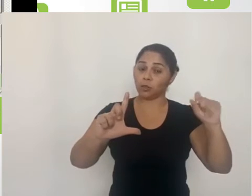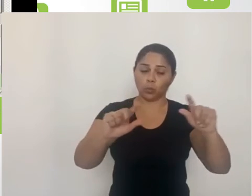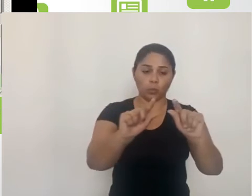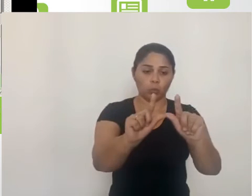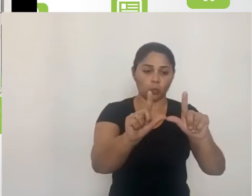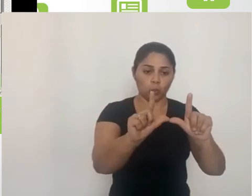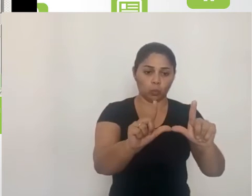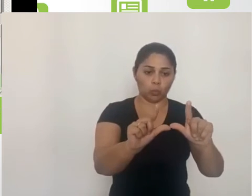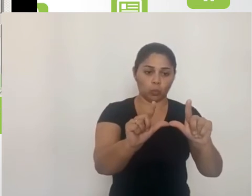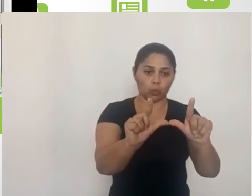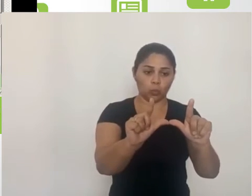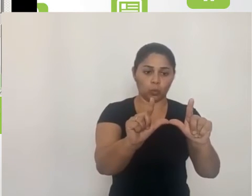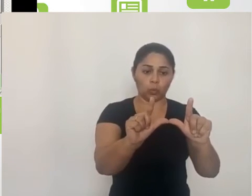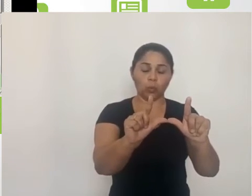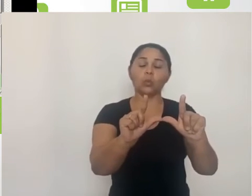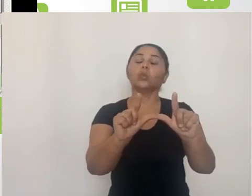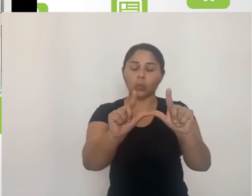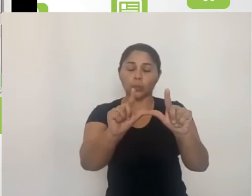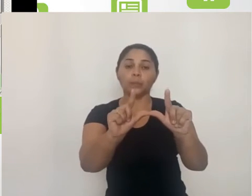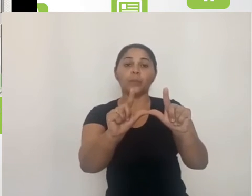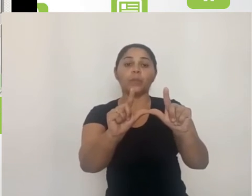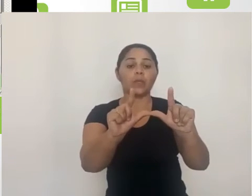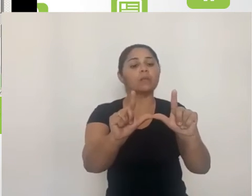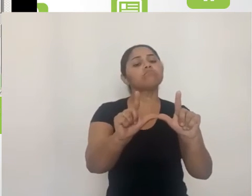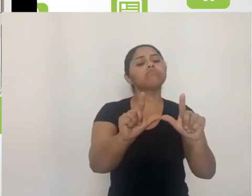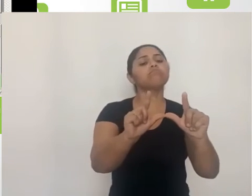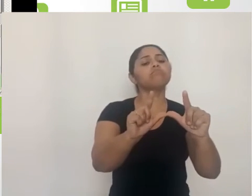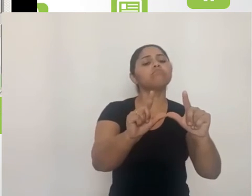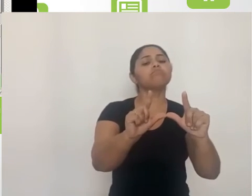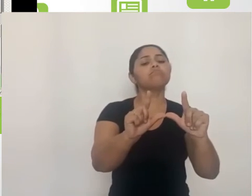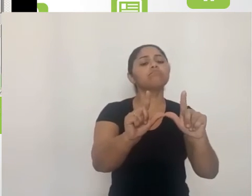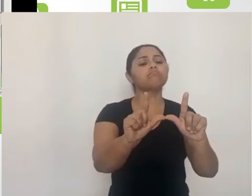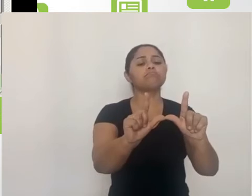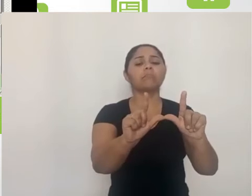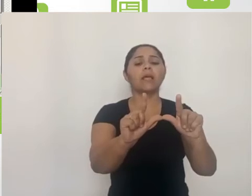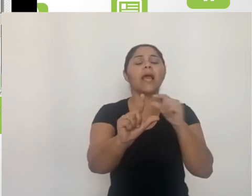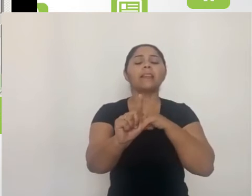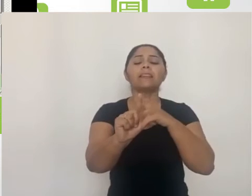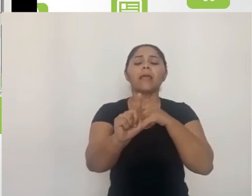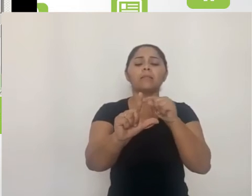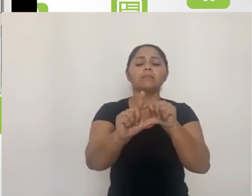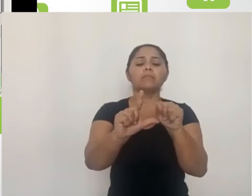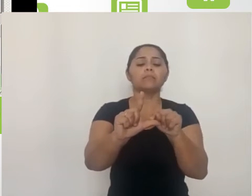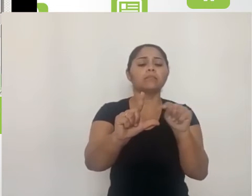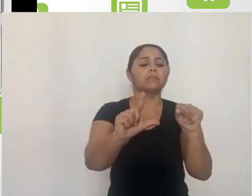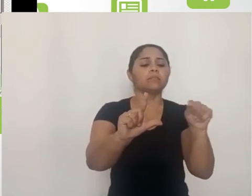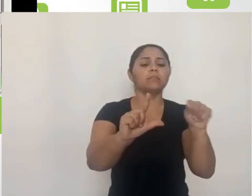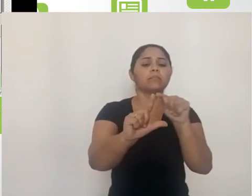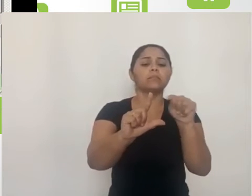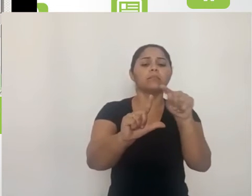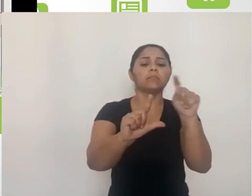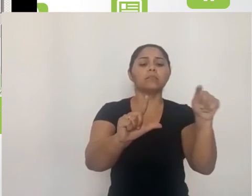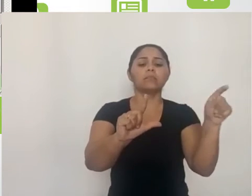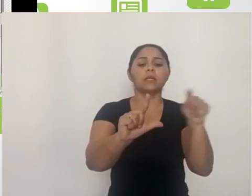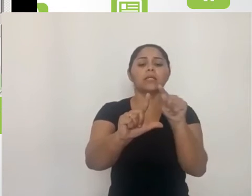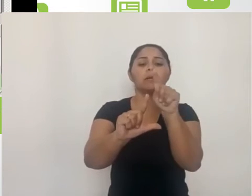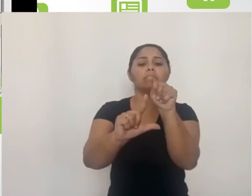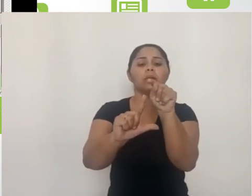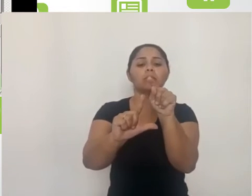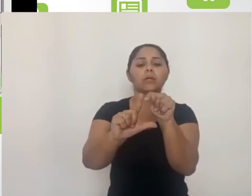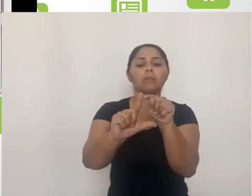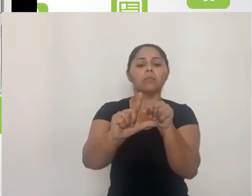Clicar e arrastar. E aí aparece um retângulo todo quadriculado. Esse quadriculado aqui